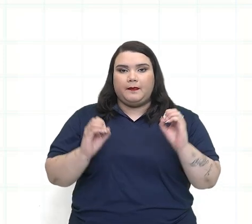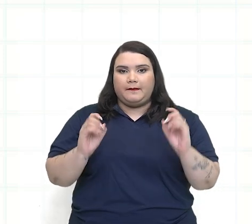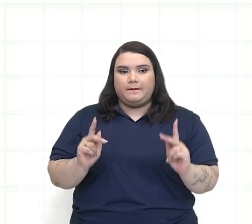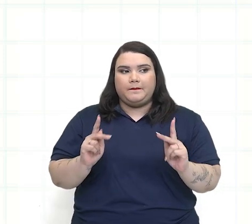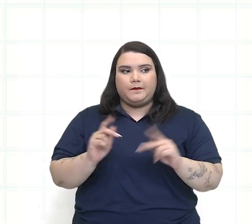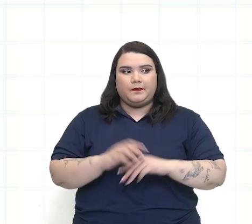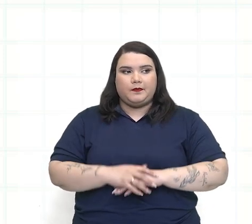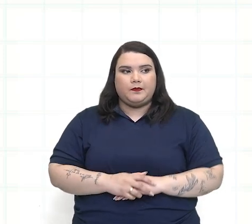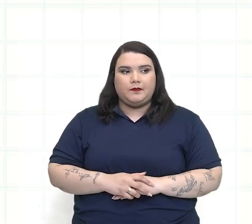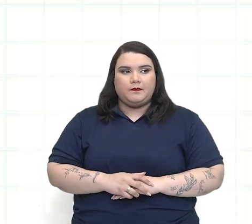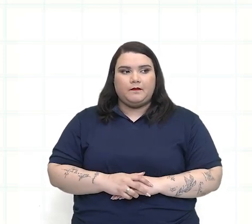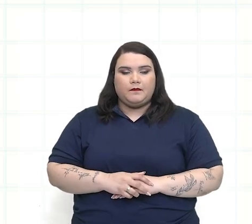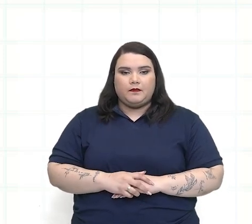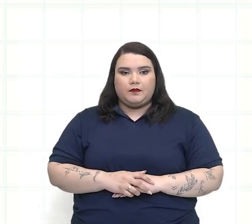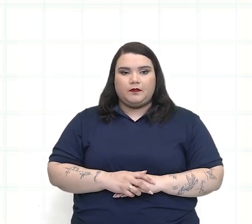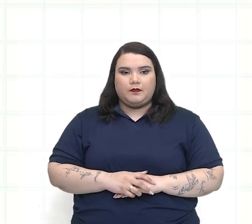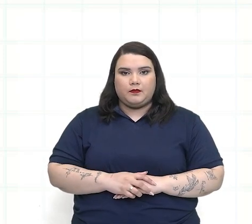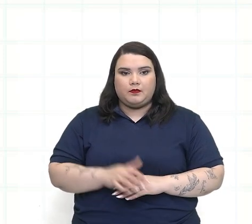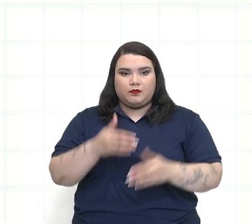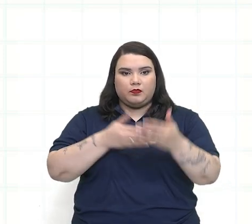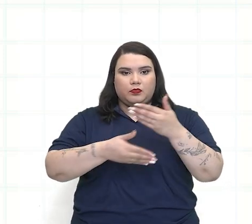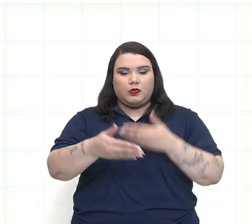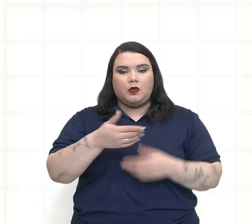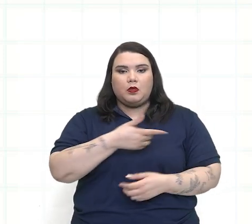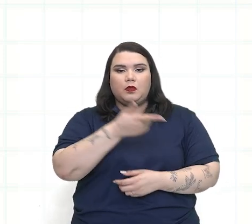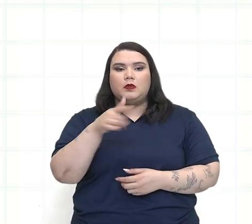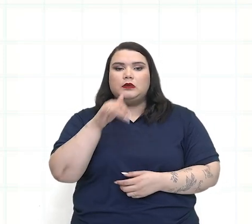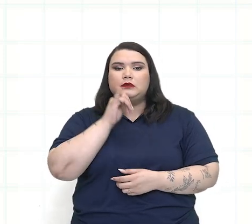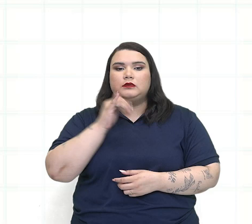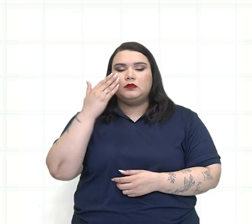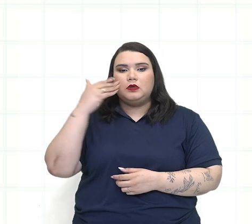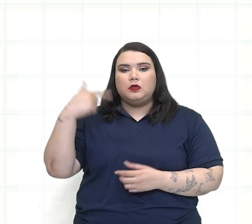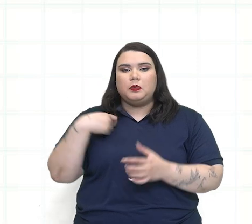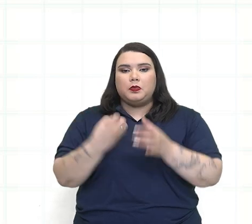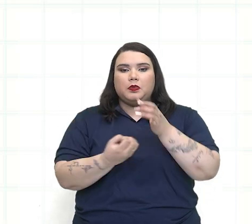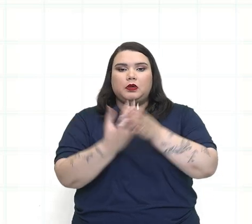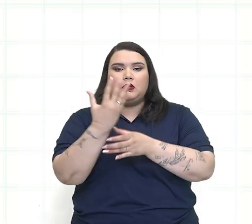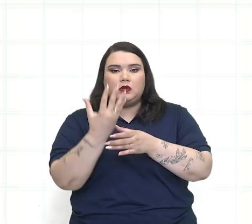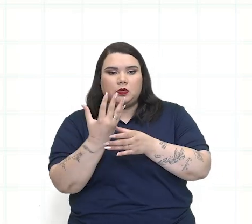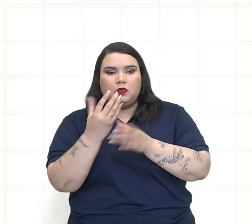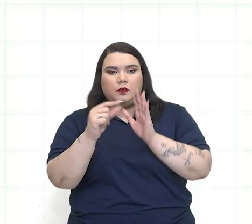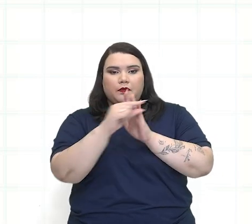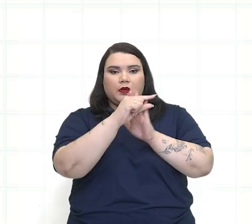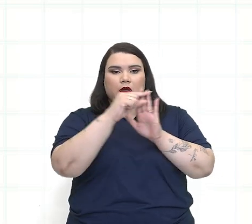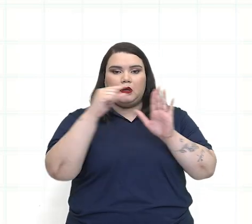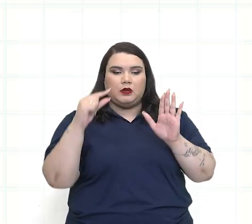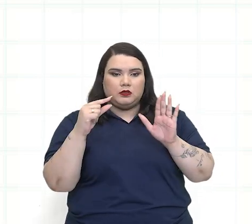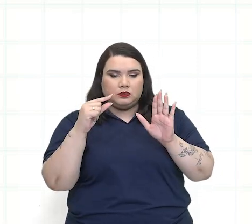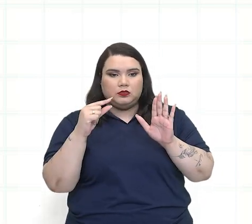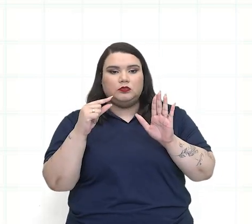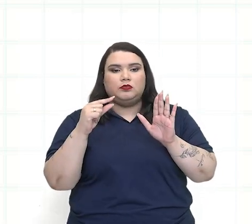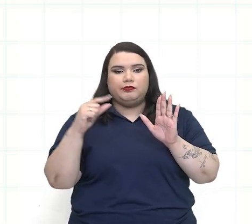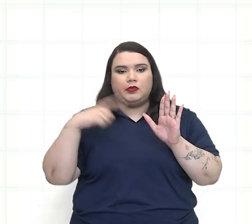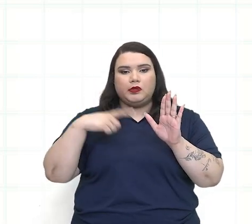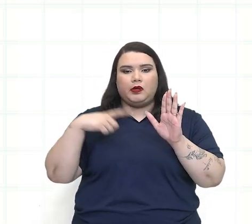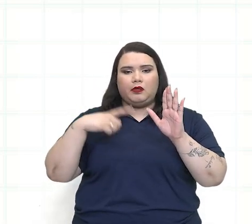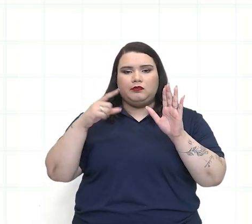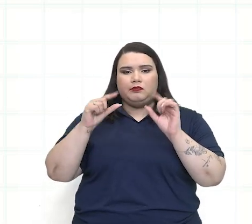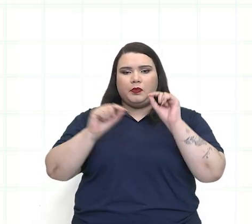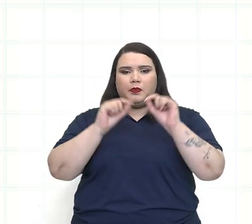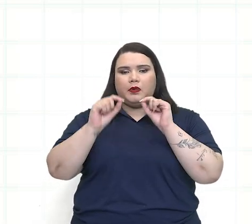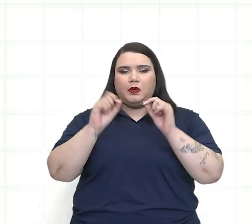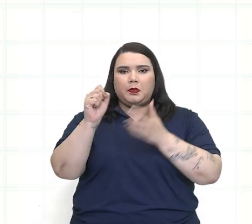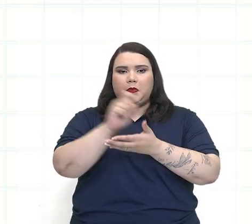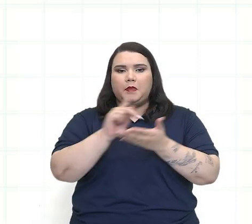ok? E aí vamos ver mais um exemplo. Olha, eu faço versos com quem chora. Desalento de desencanto, fecha